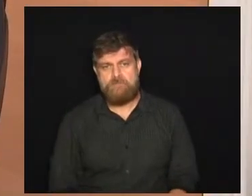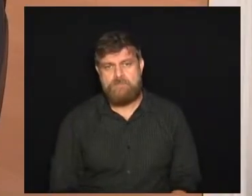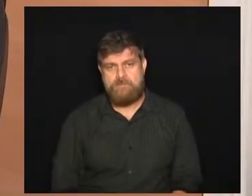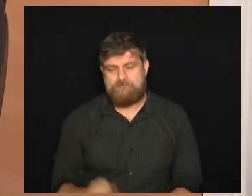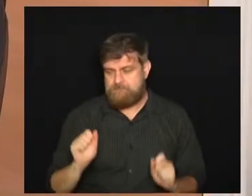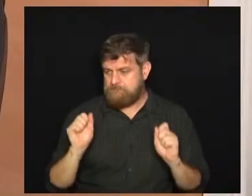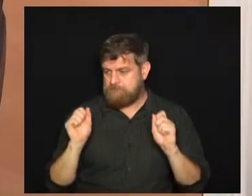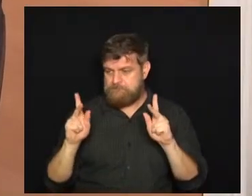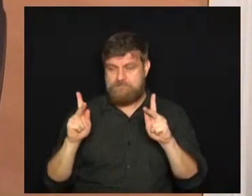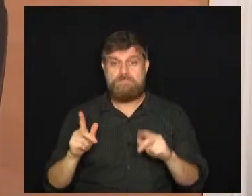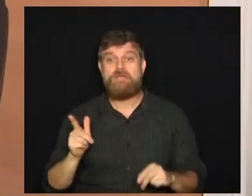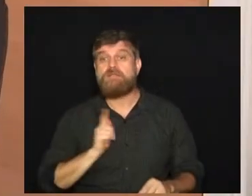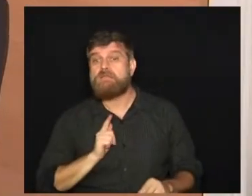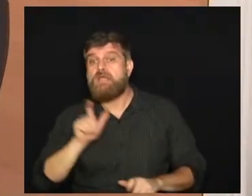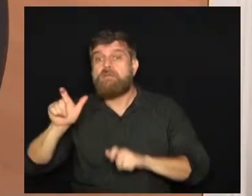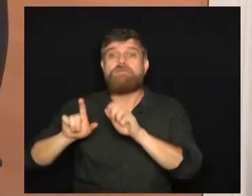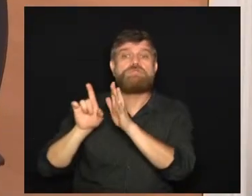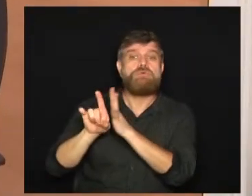Ok, muito bem. Mais alguém?